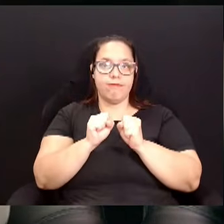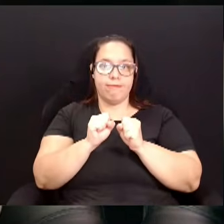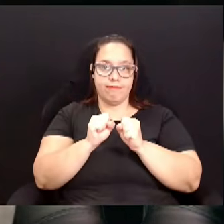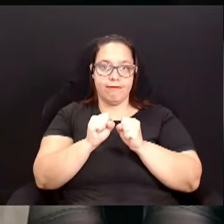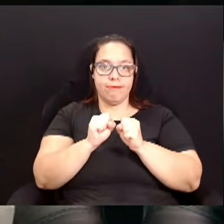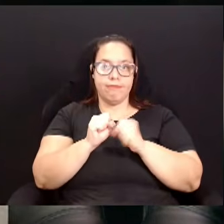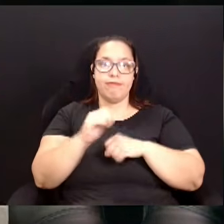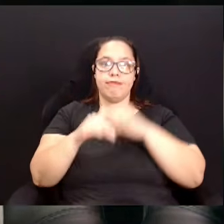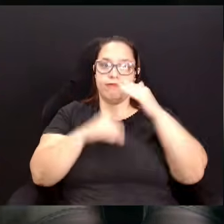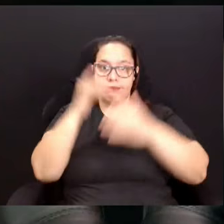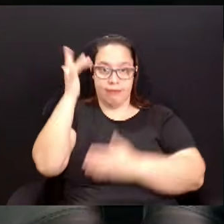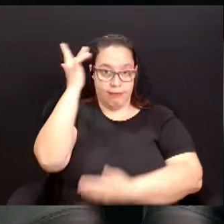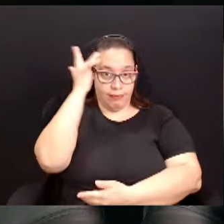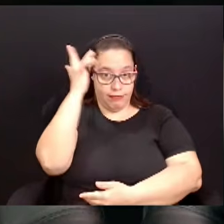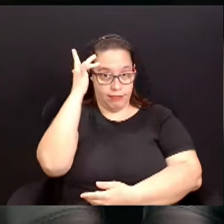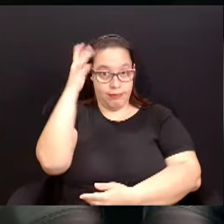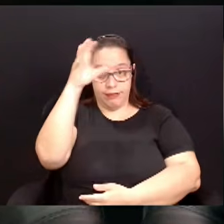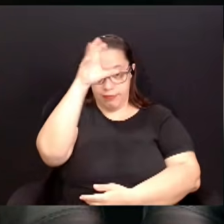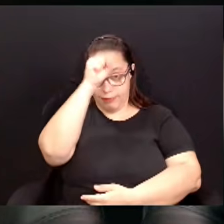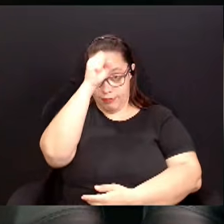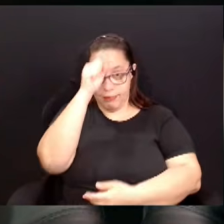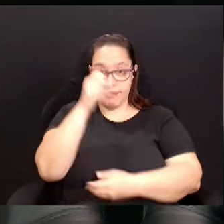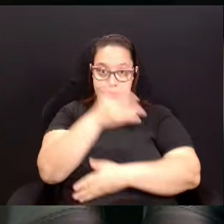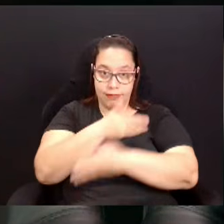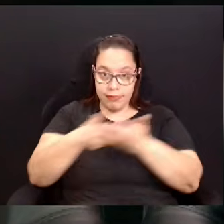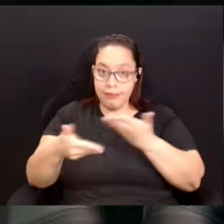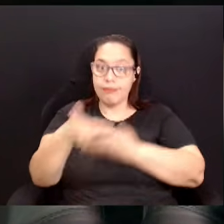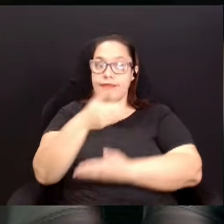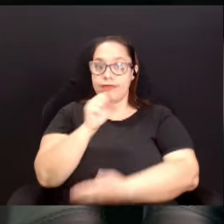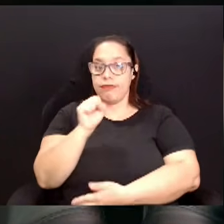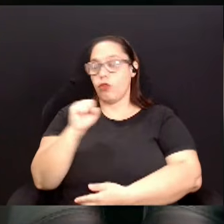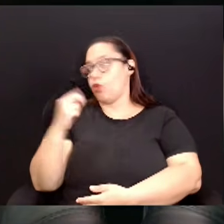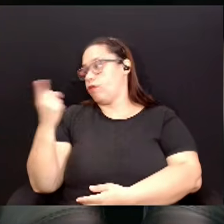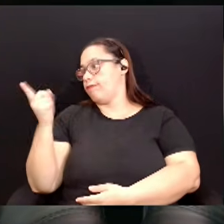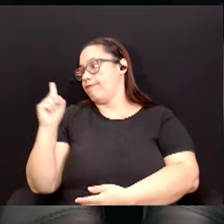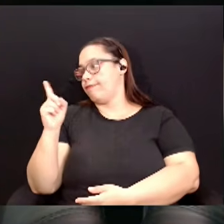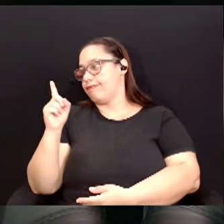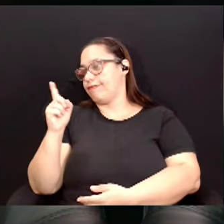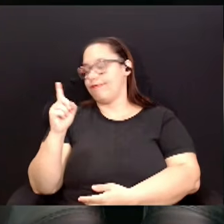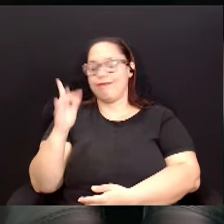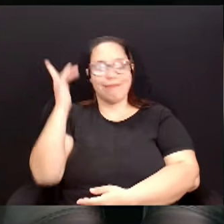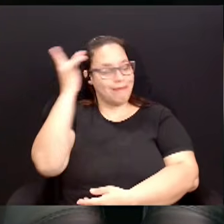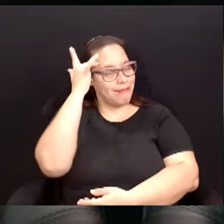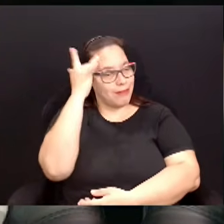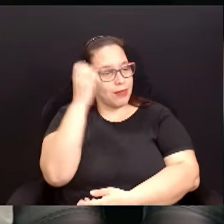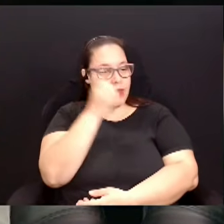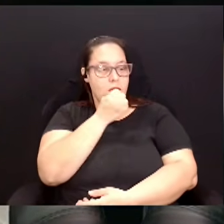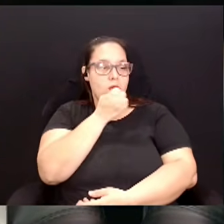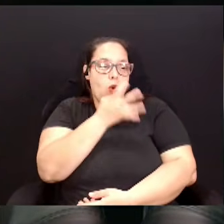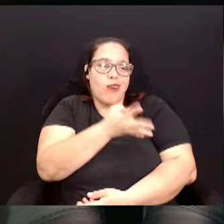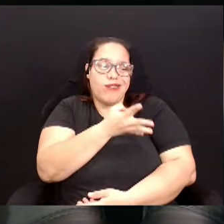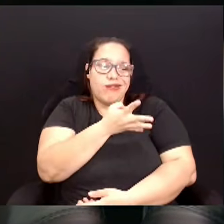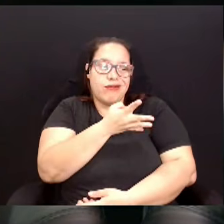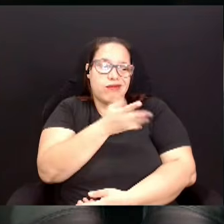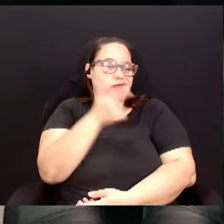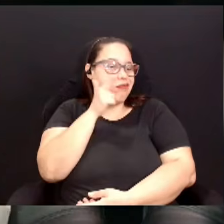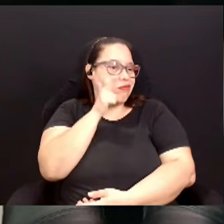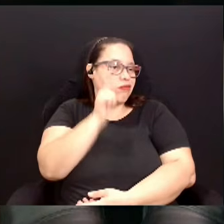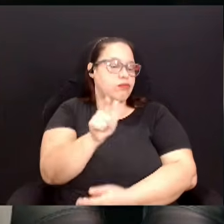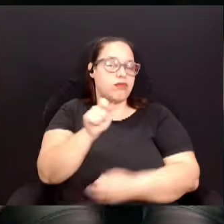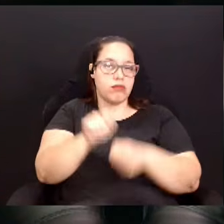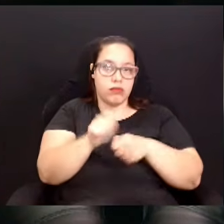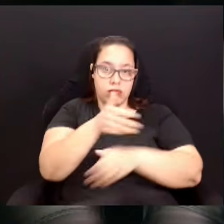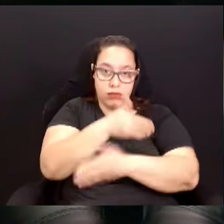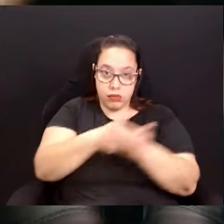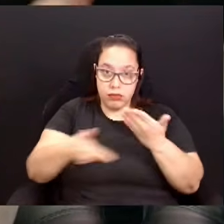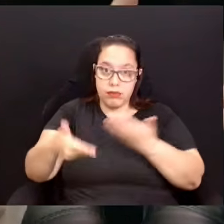ter aprendido a fazer essa troca, ou então não ter amadurecido o suficiente e não conseguir fazer essa troca. E toda